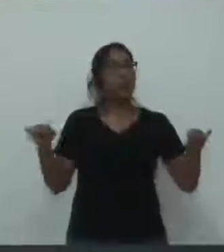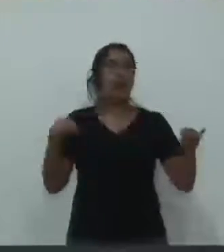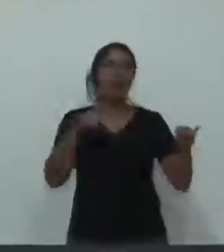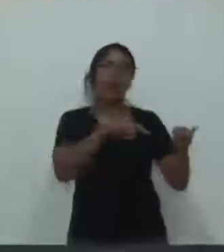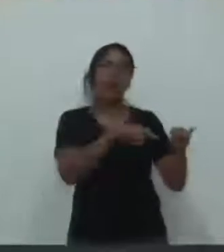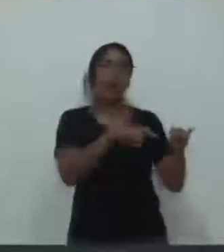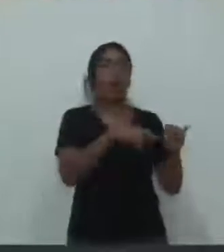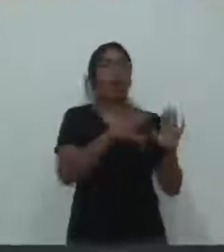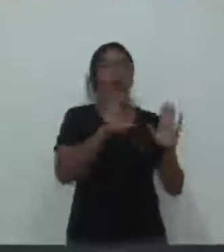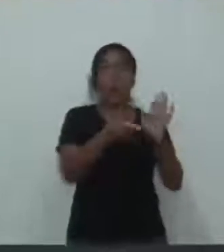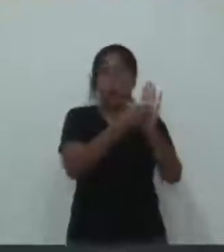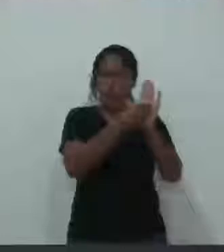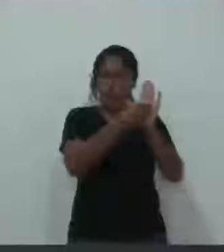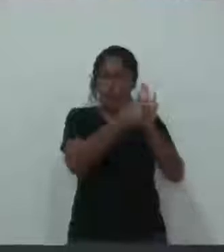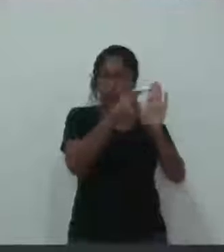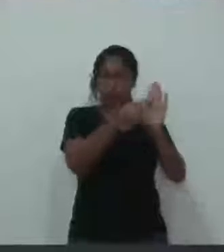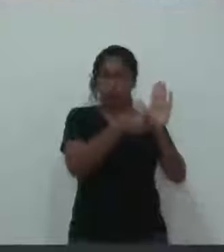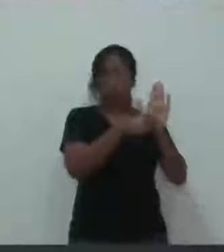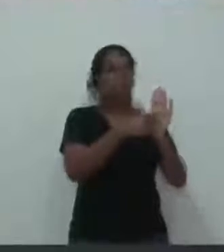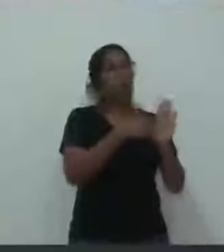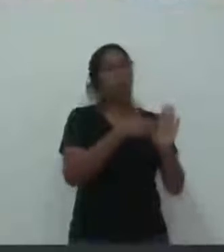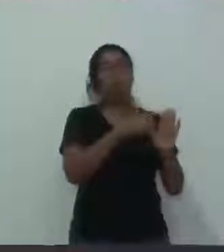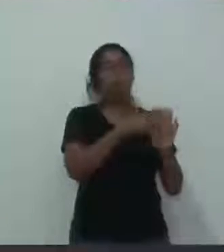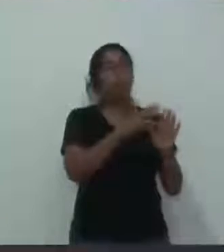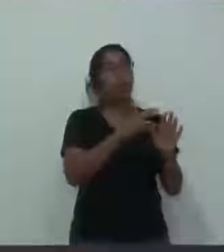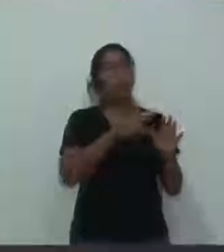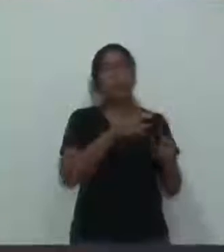votos contrários e 3 votos favoráveis.